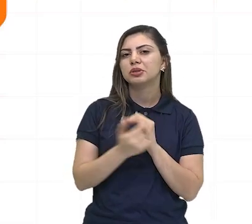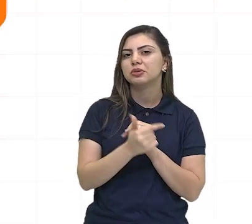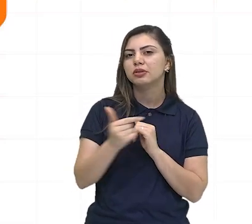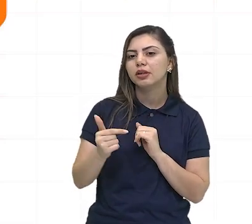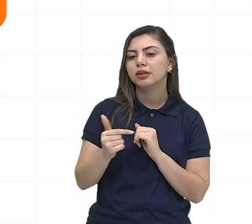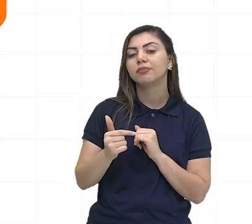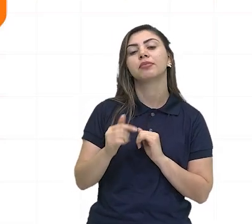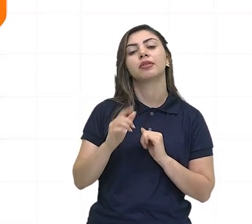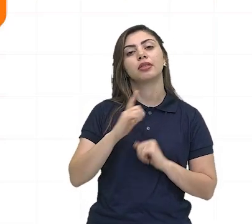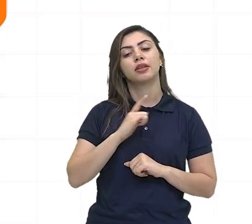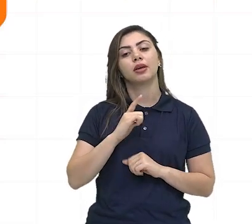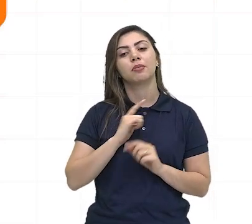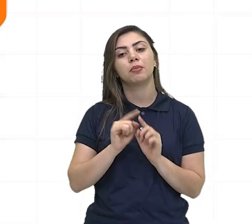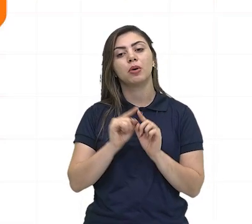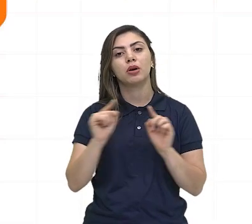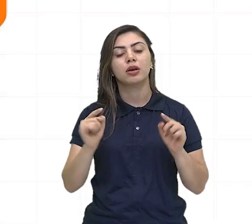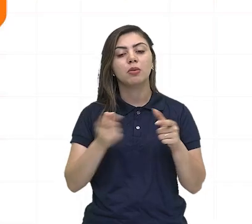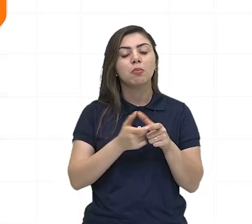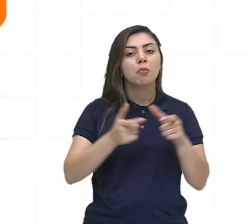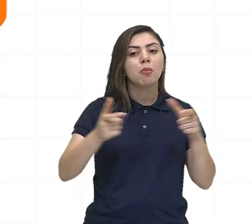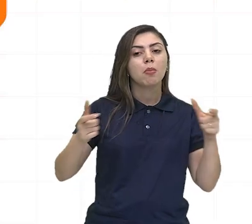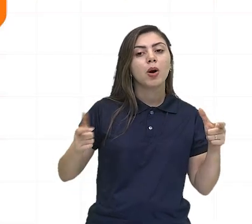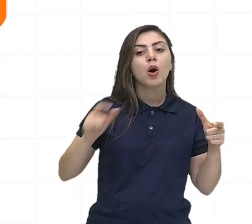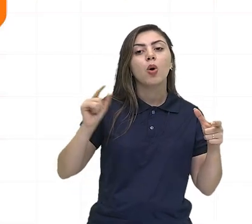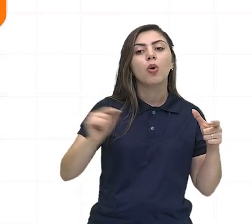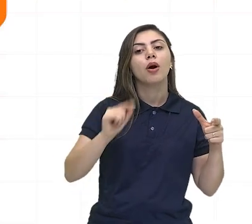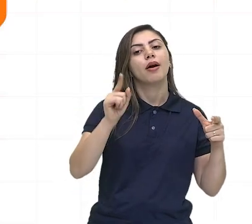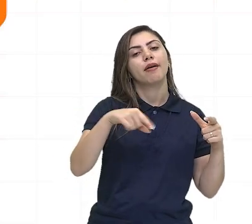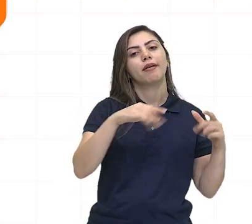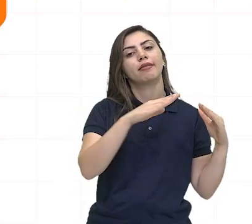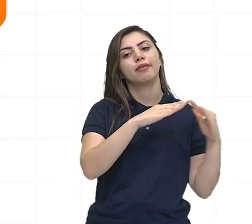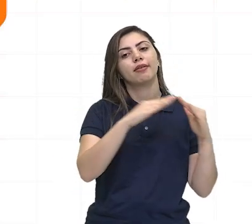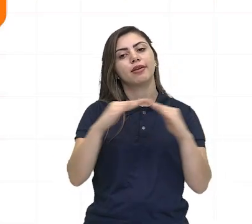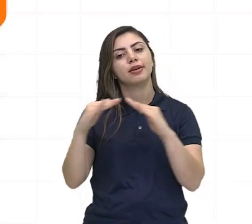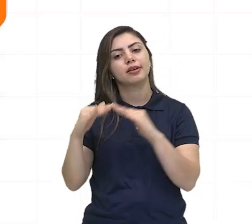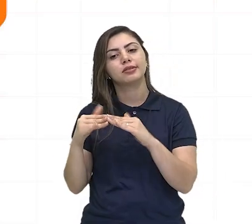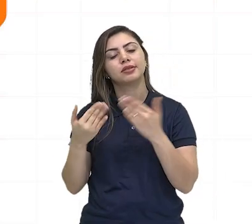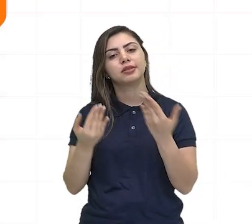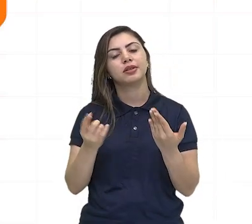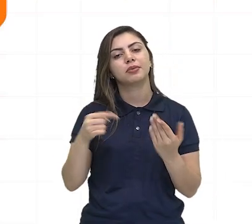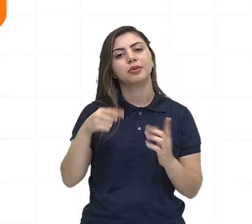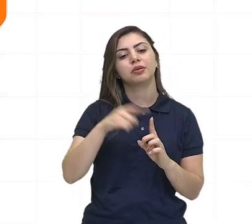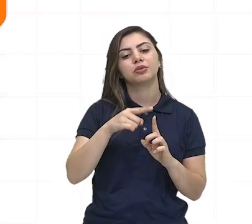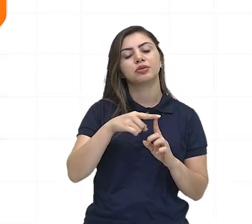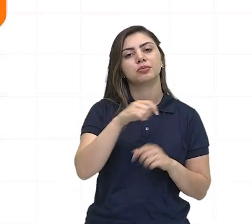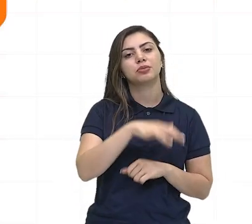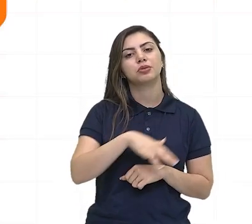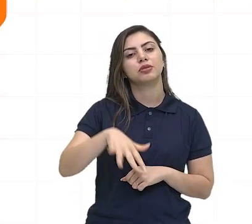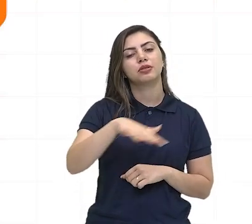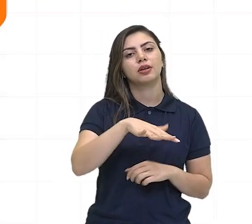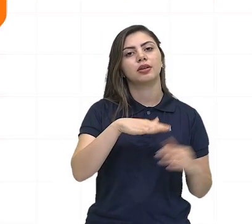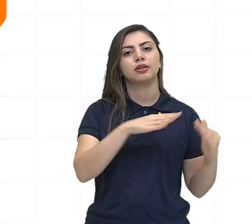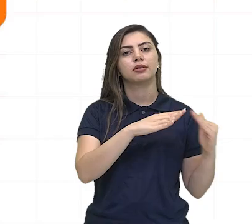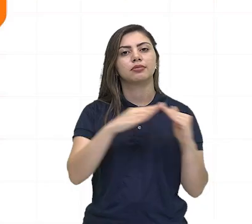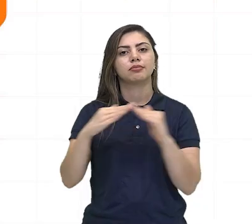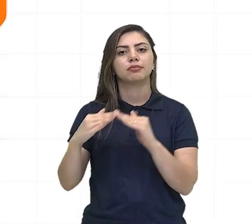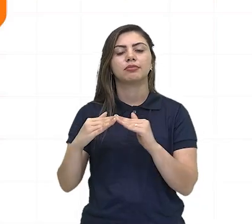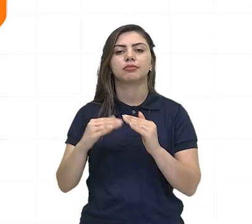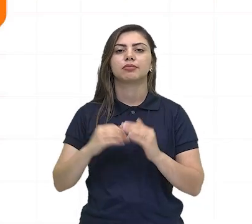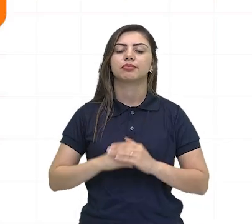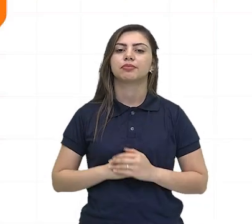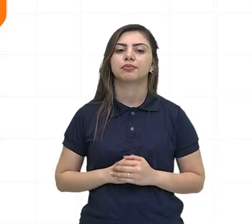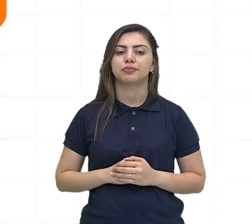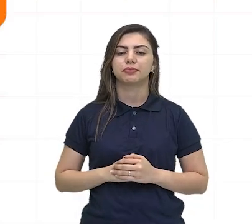na paisagem de casas, de residências, por isso ele pode ser classificado como um bairro residencial.